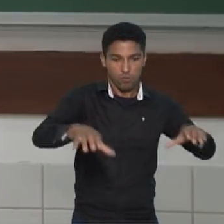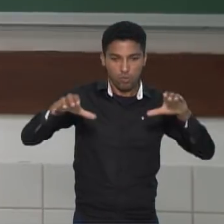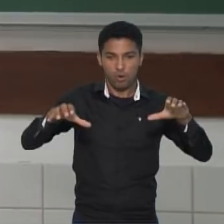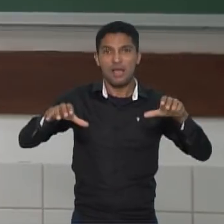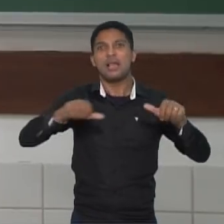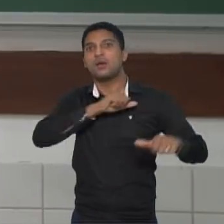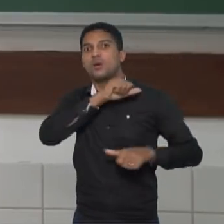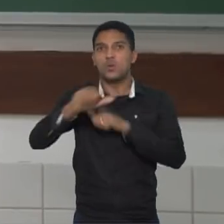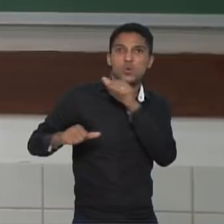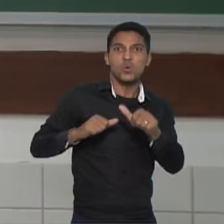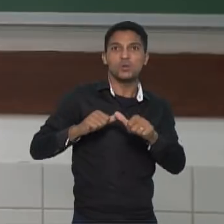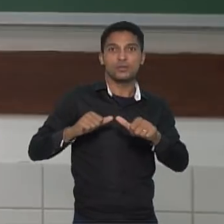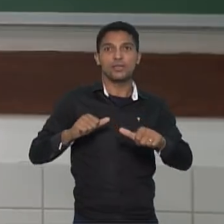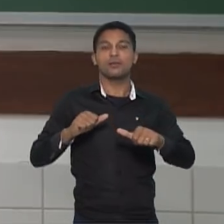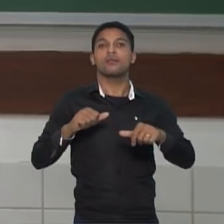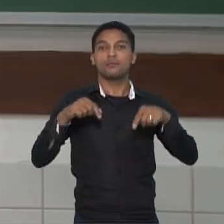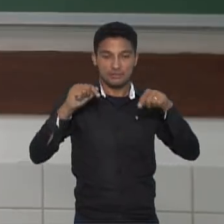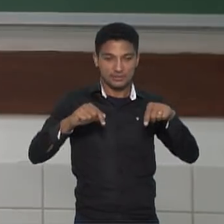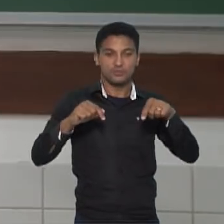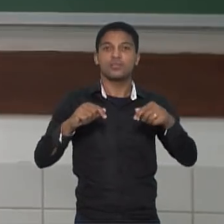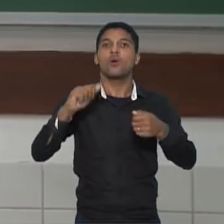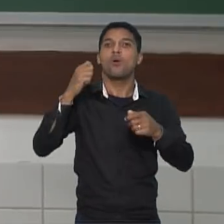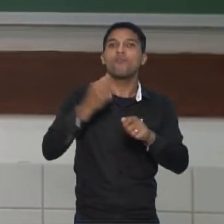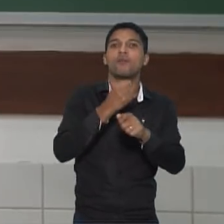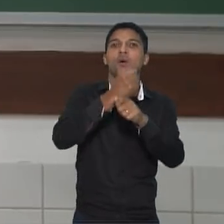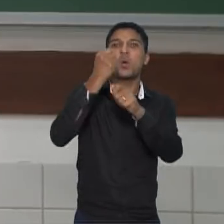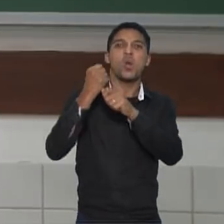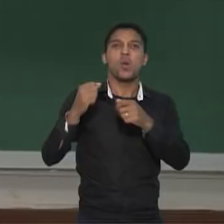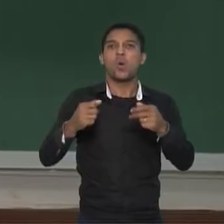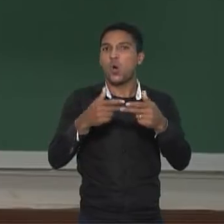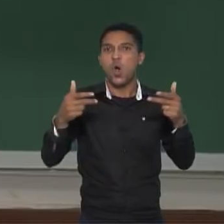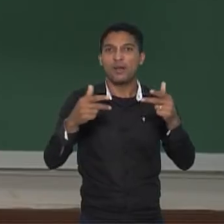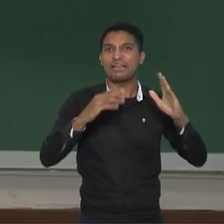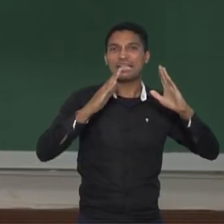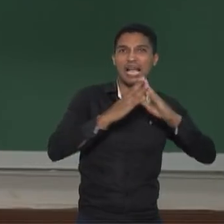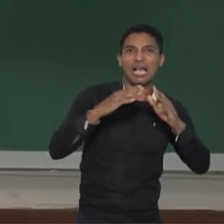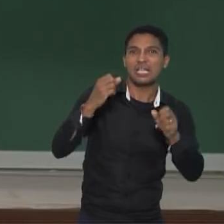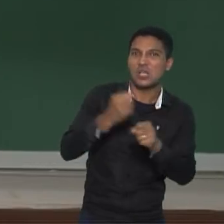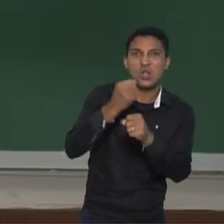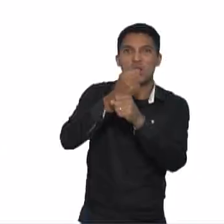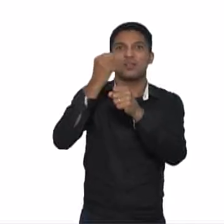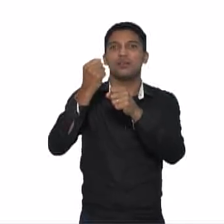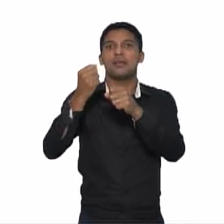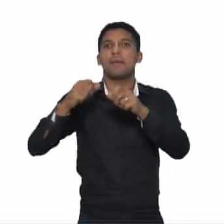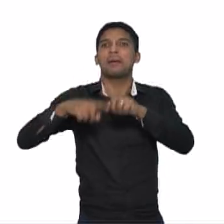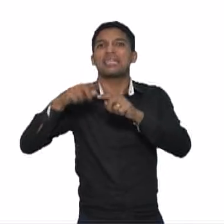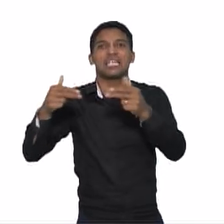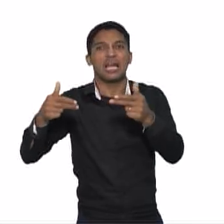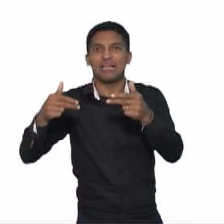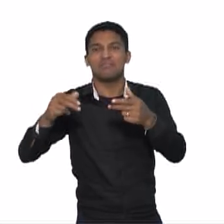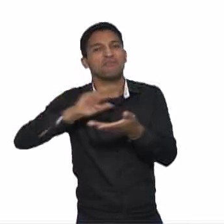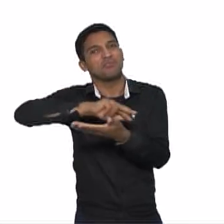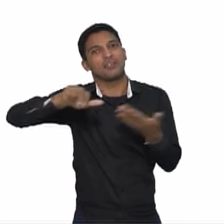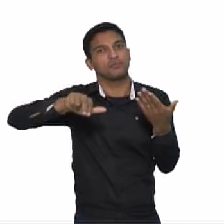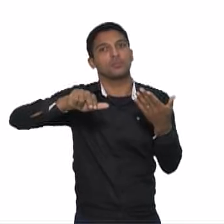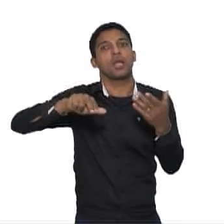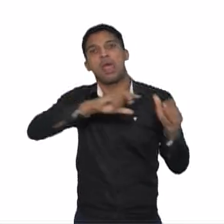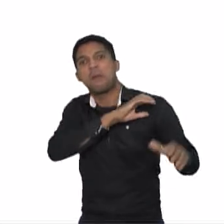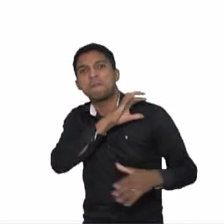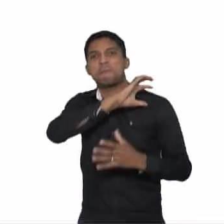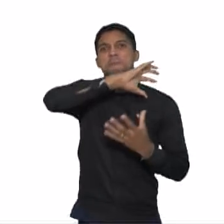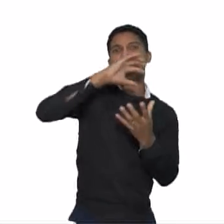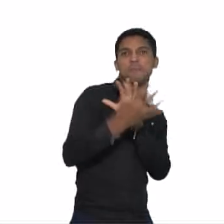que aumentou muito com ele. Aqui, a partir do século XX, a produção e o consumo em